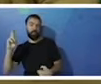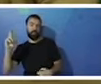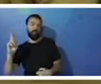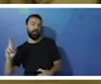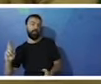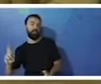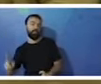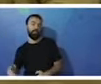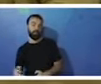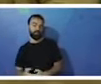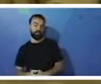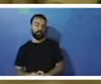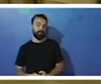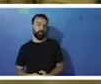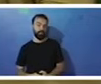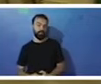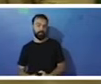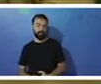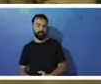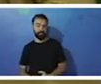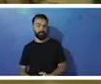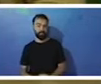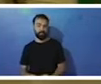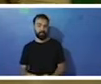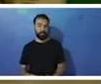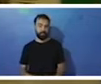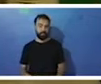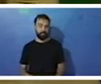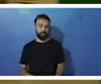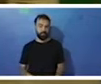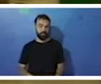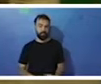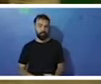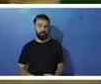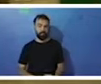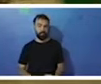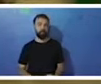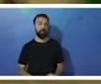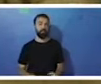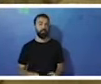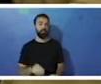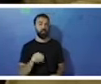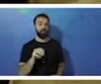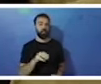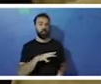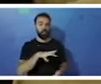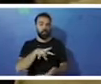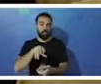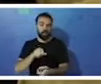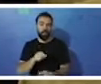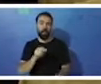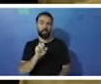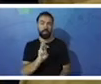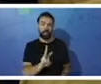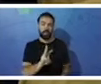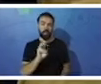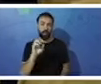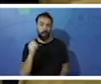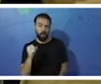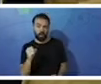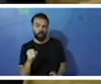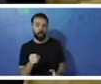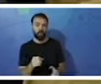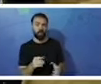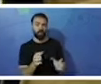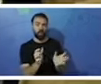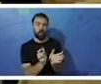no 38? Ó, então pega o 38, vai dividir em 4. Quanto será que vai dar? Nós